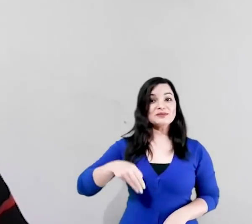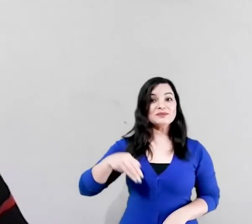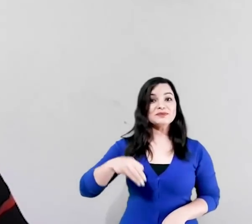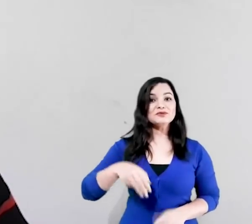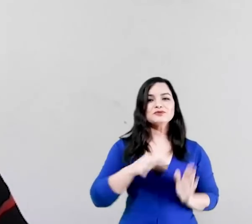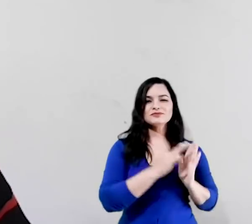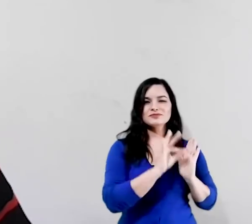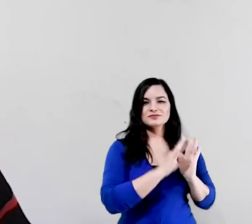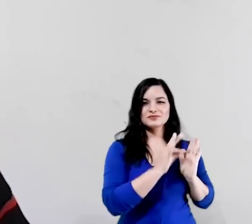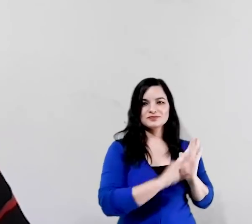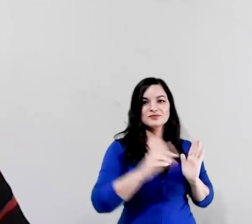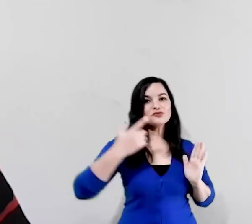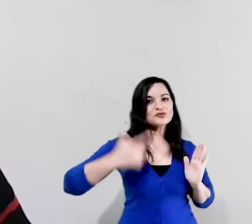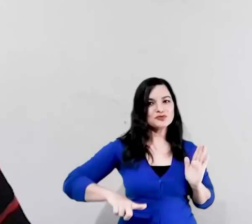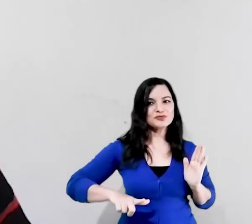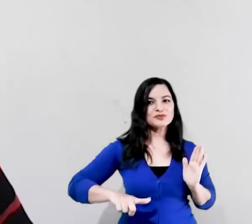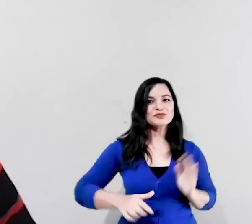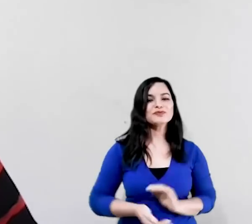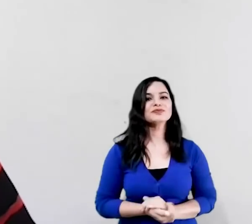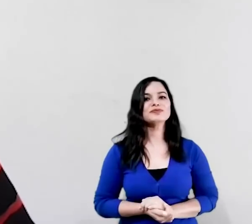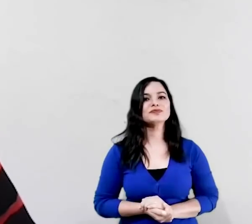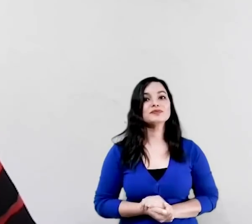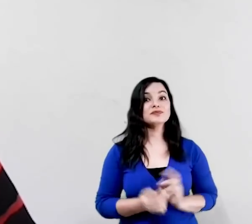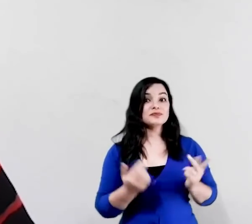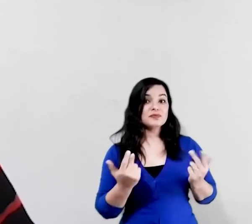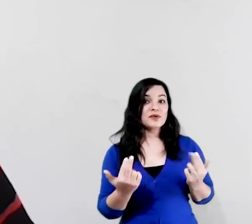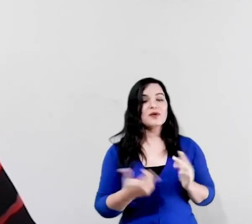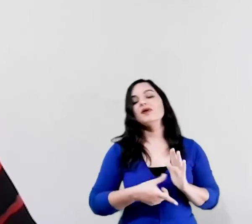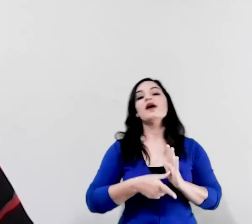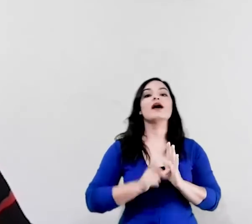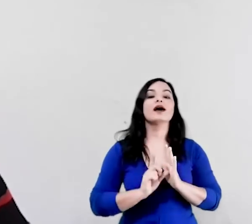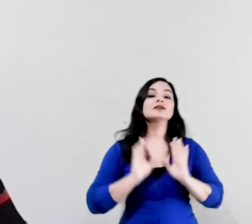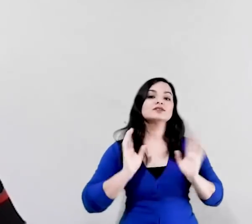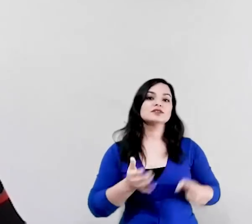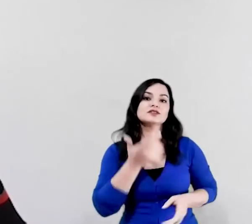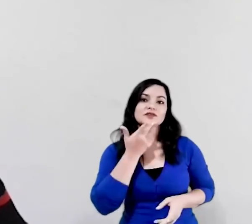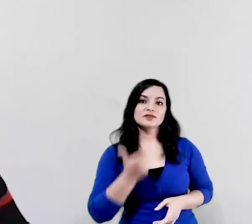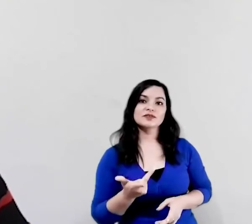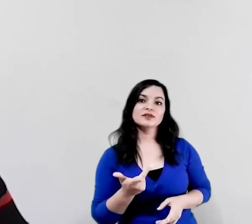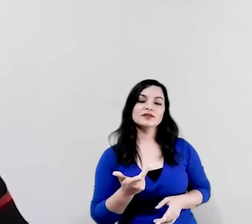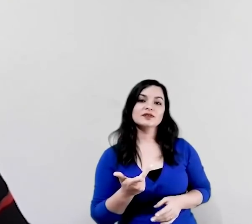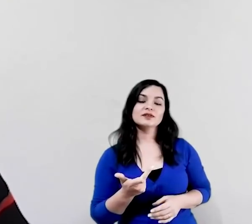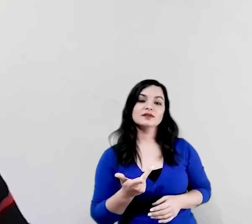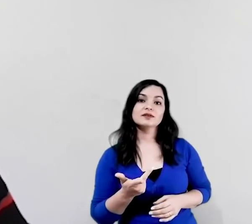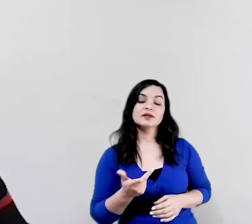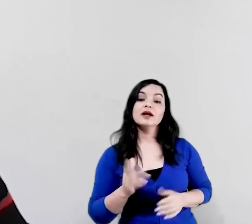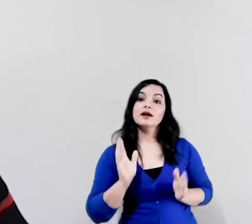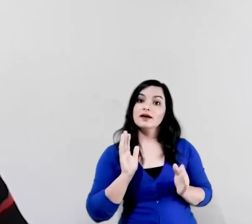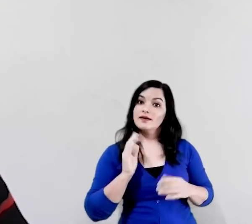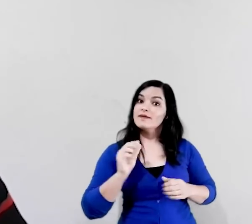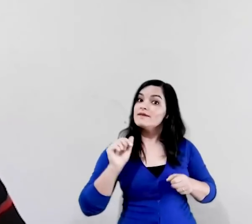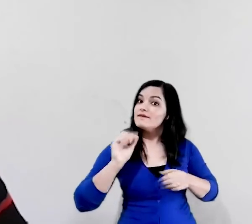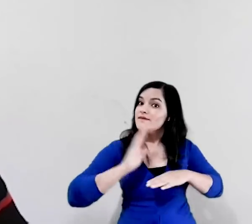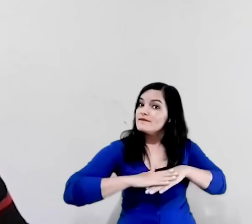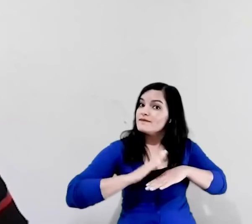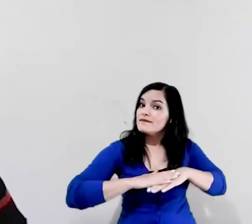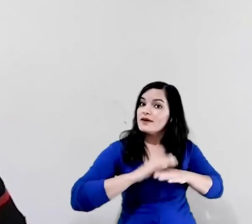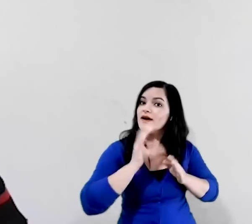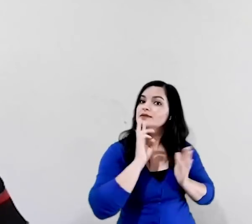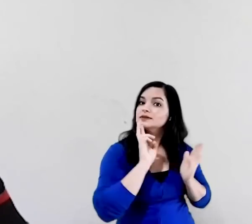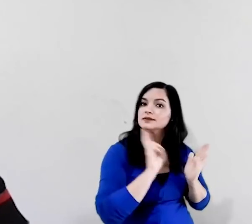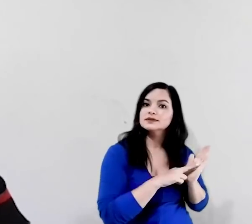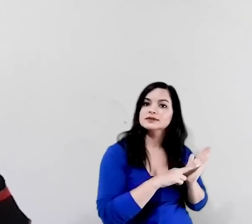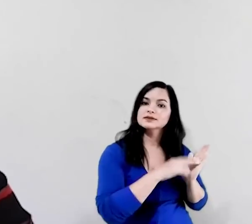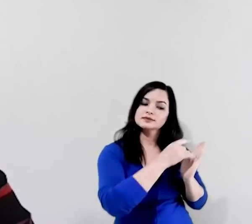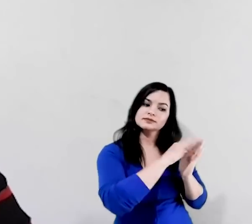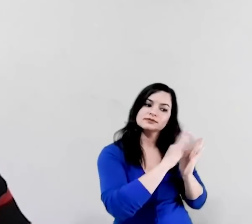seu registro. Da mesma forma que eu já disse para vocês anteriormente, façam a sua resposta da